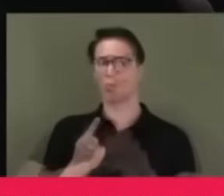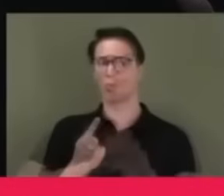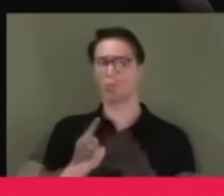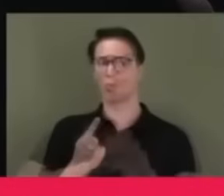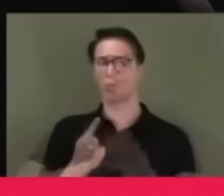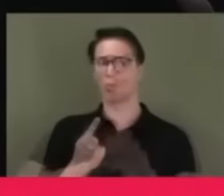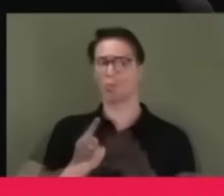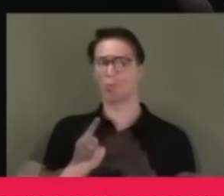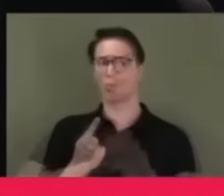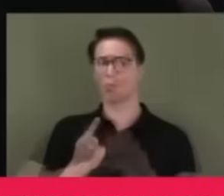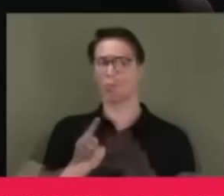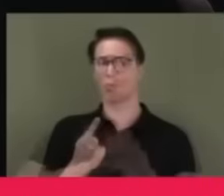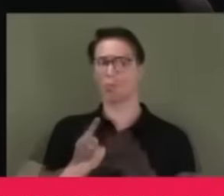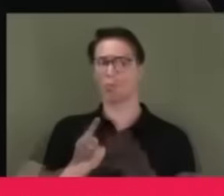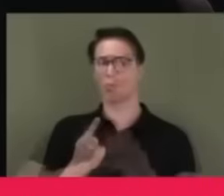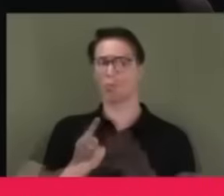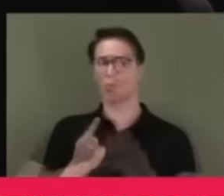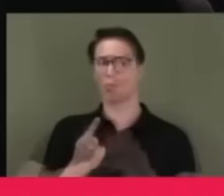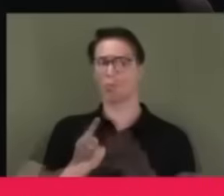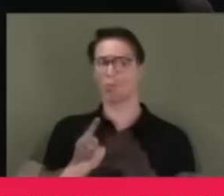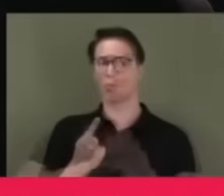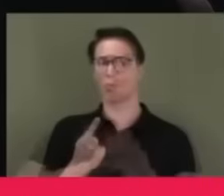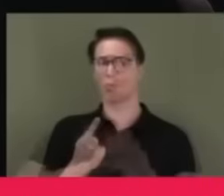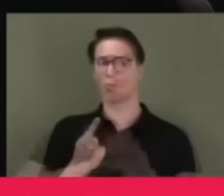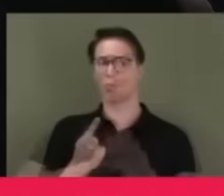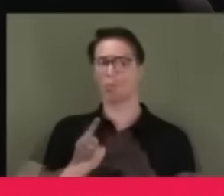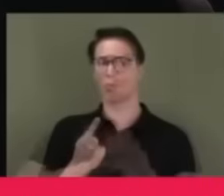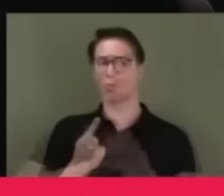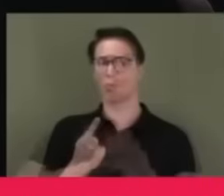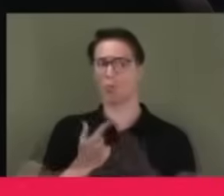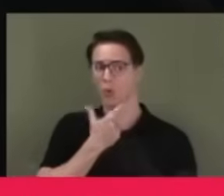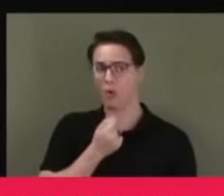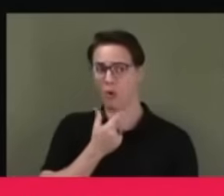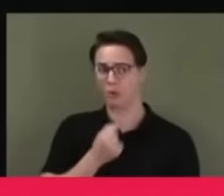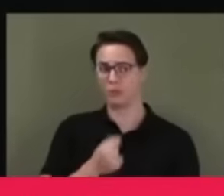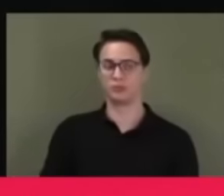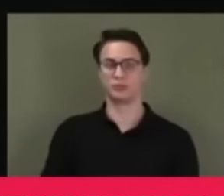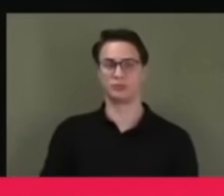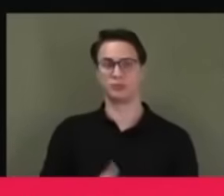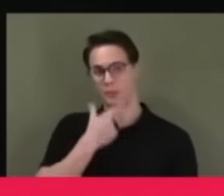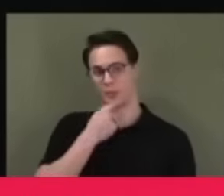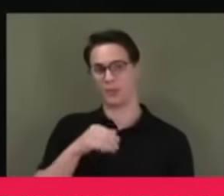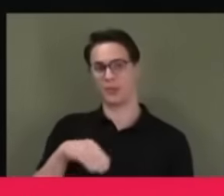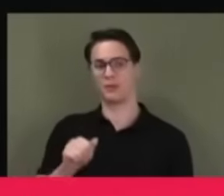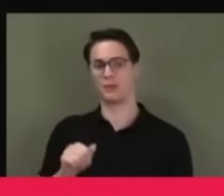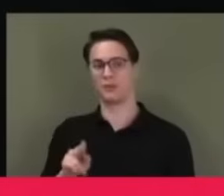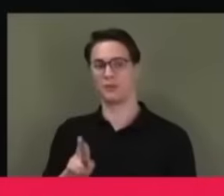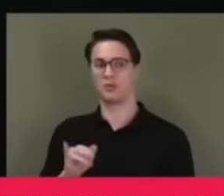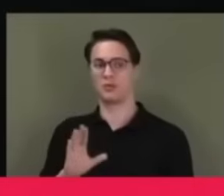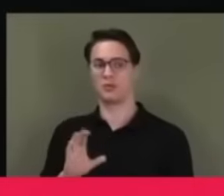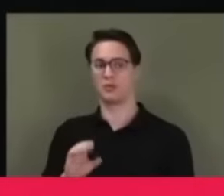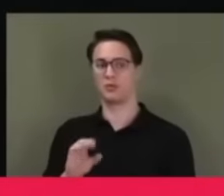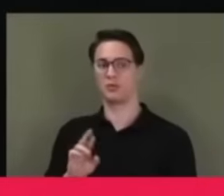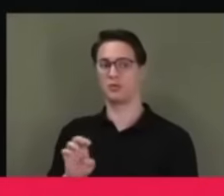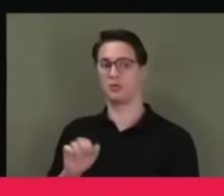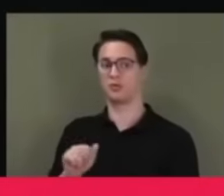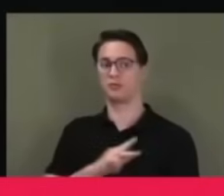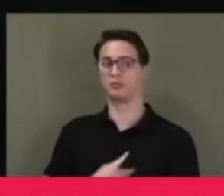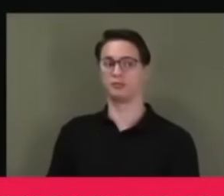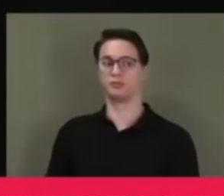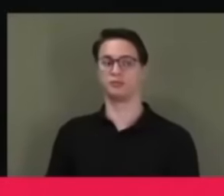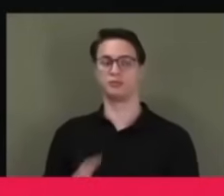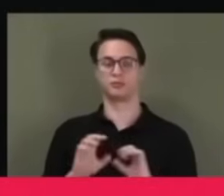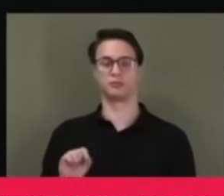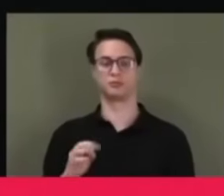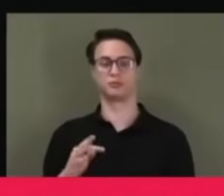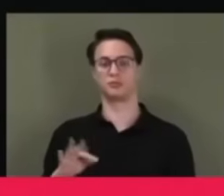promessa dele, ele seja adequadamente punido, né? E Maurício Correia, presidente do Supremo Tribunal Federal,